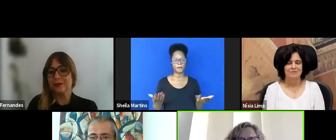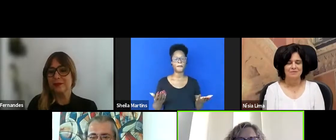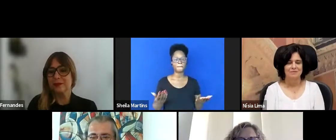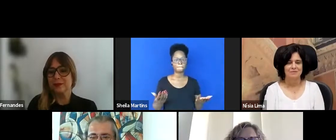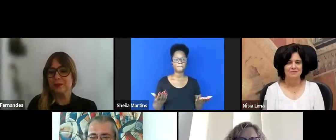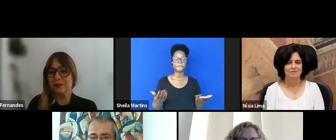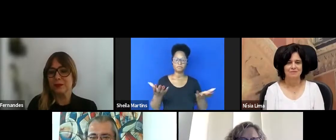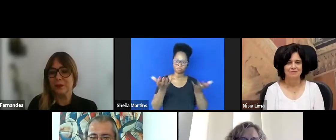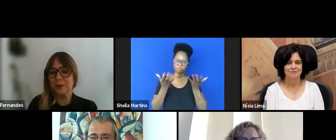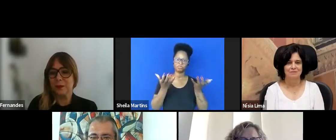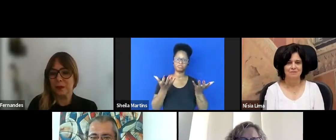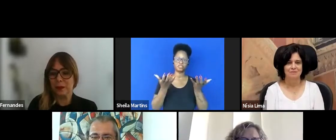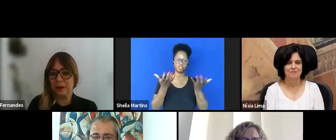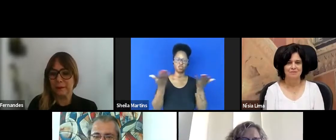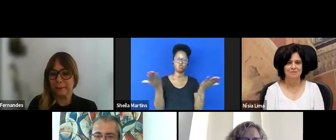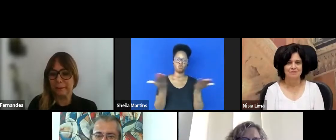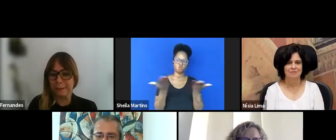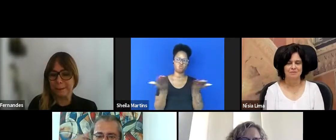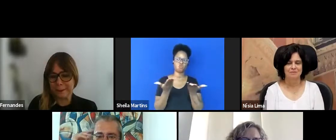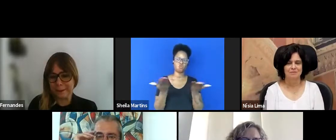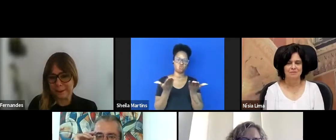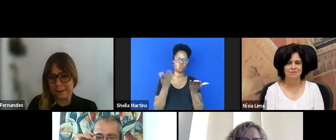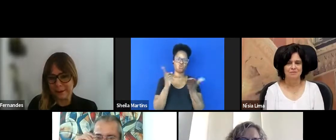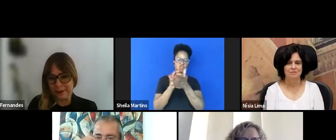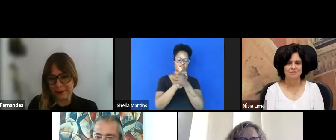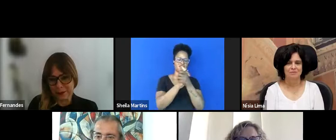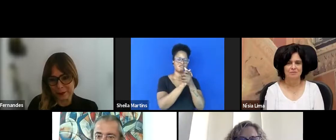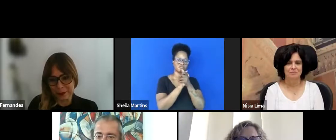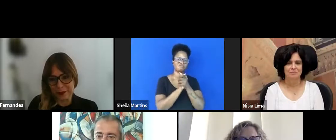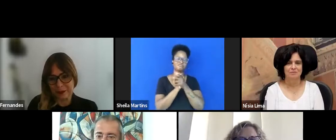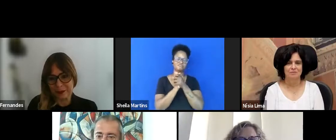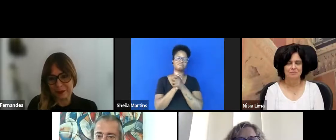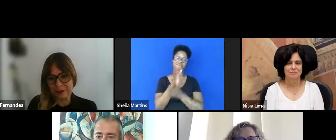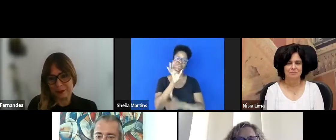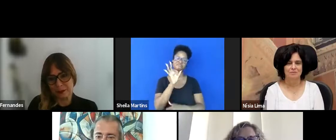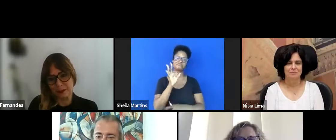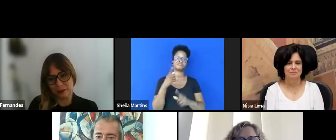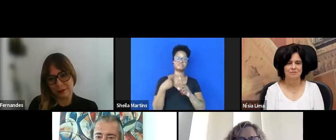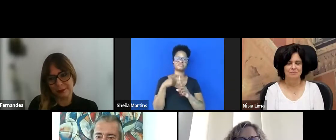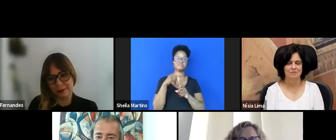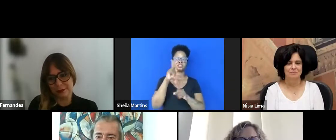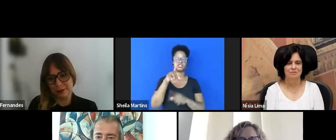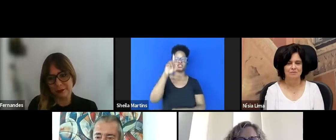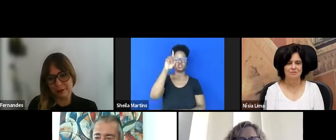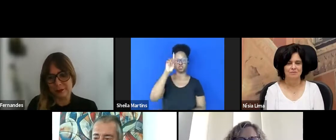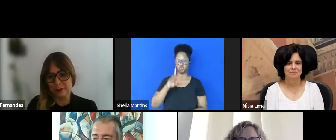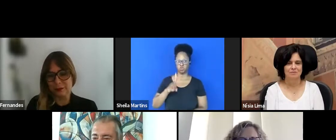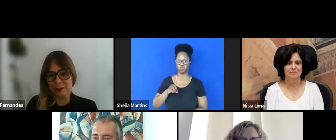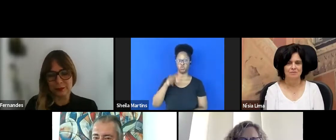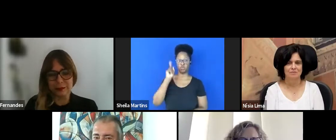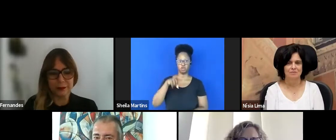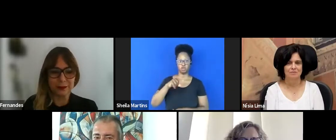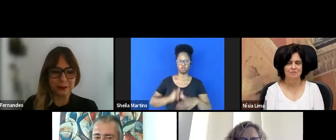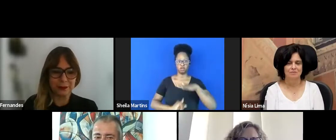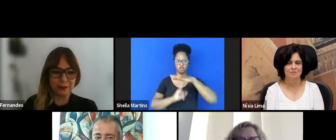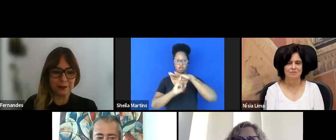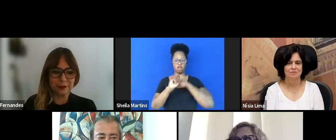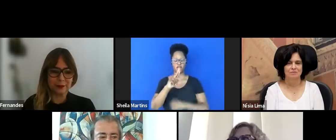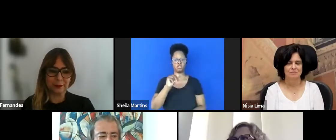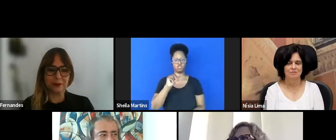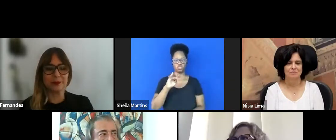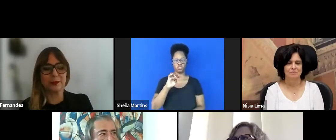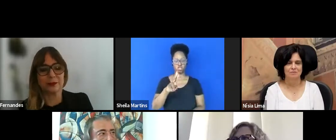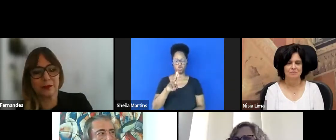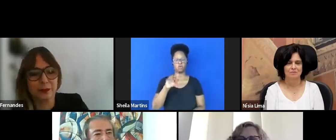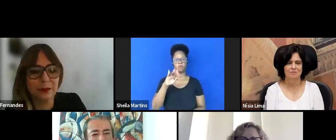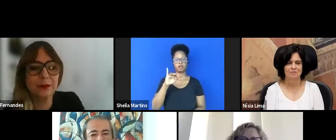Quero deixar aqui os cumprimentos, né, da diretoria do Instituto Ageu Magalhães, da Fiocruz Pernambuco,